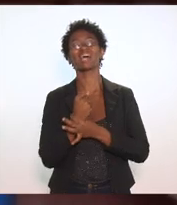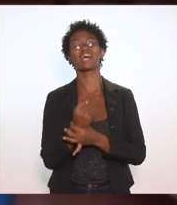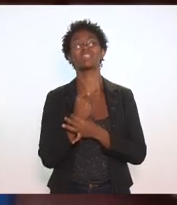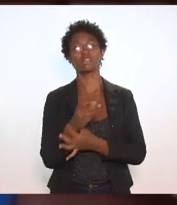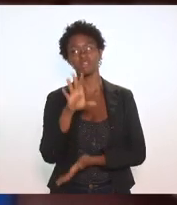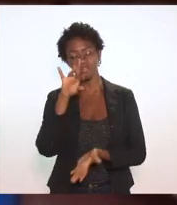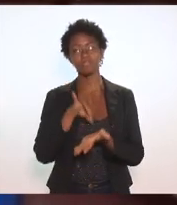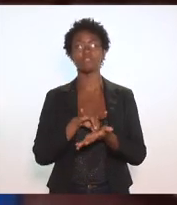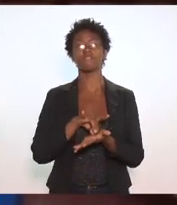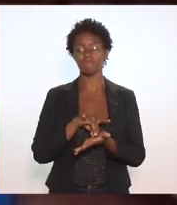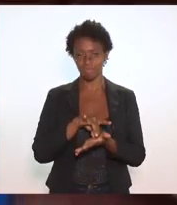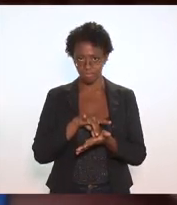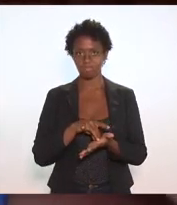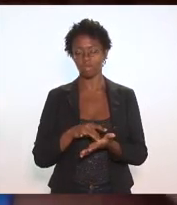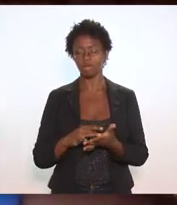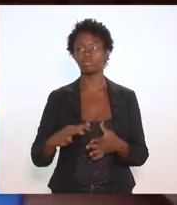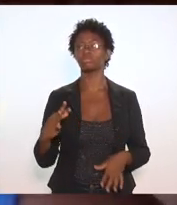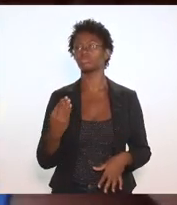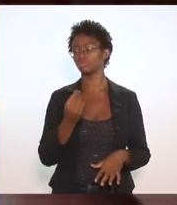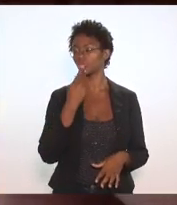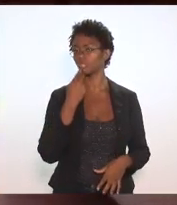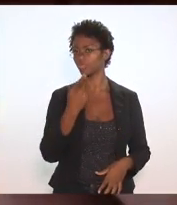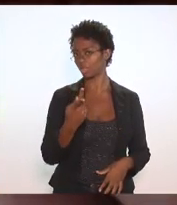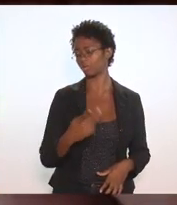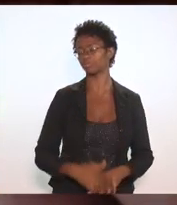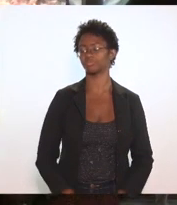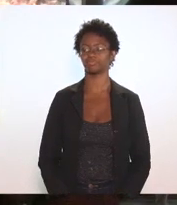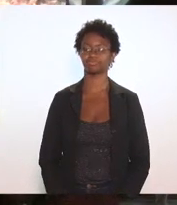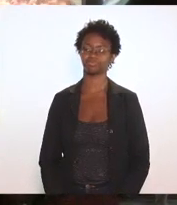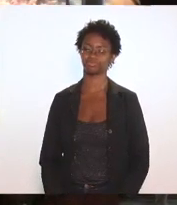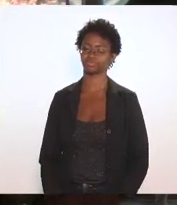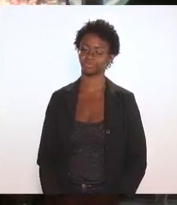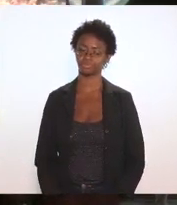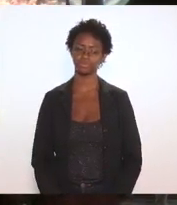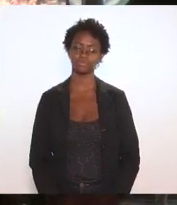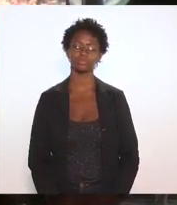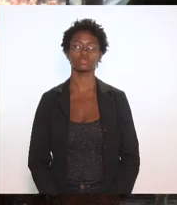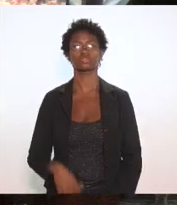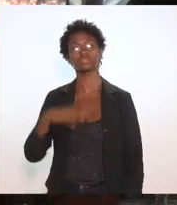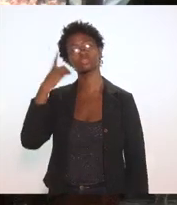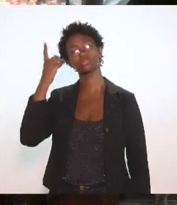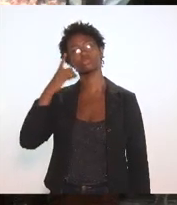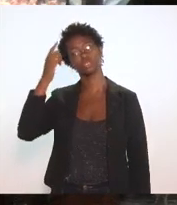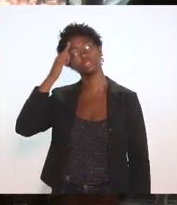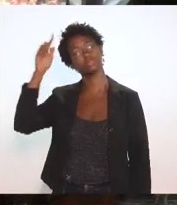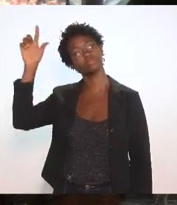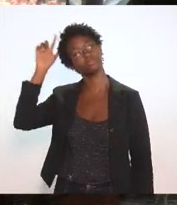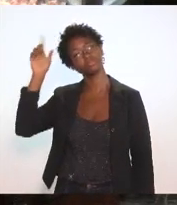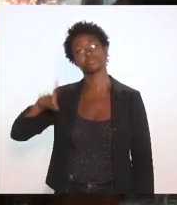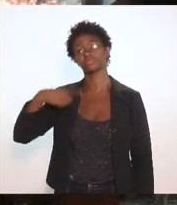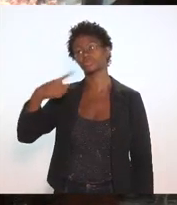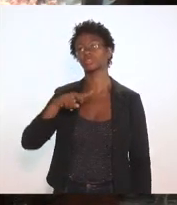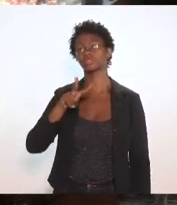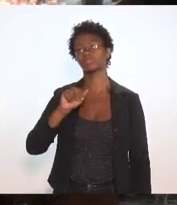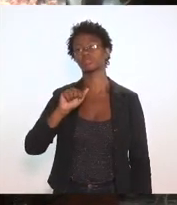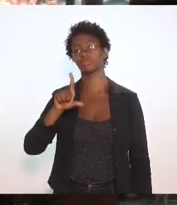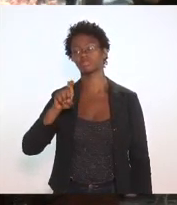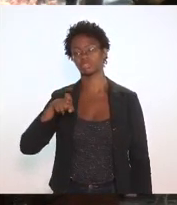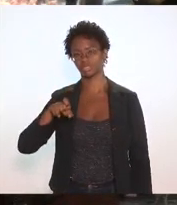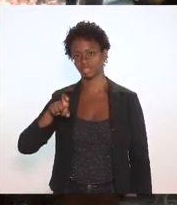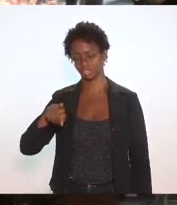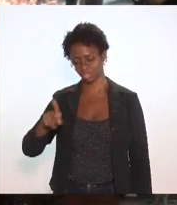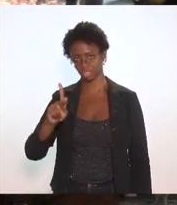fato, ouvida por nós. Muito obrigada. Deputado Luiz Paulo, seguida Valdec, Marta Rocha,